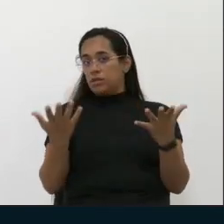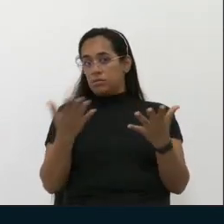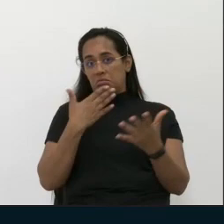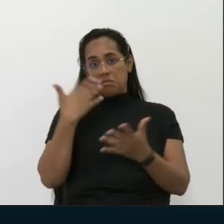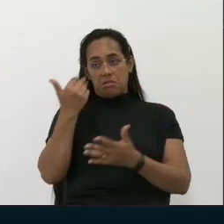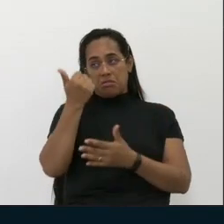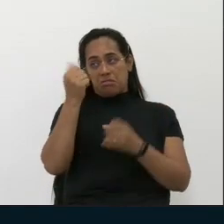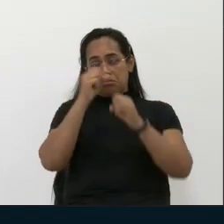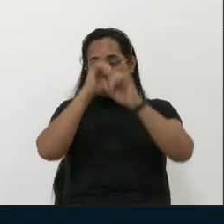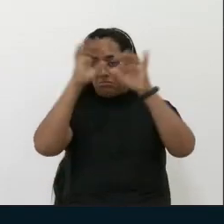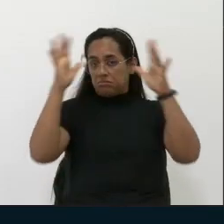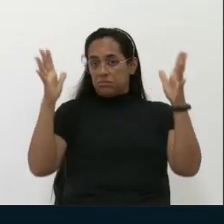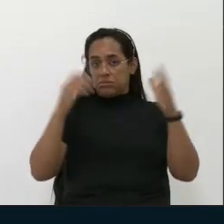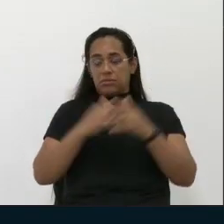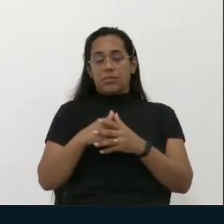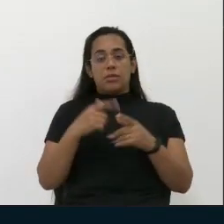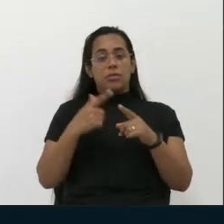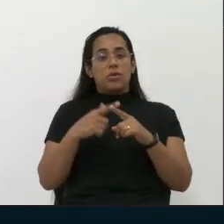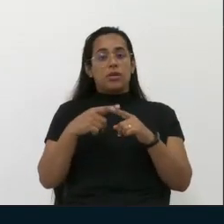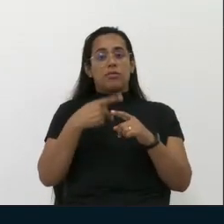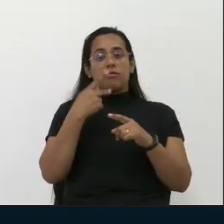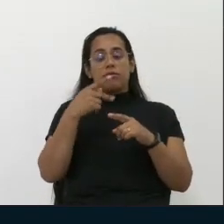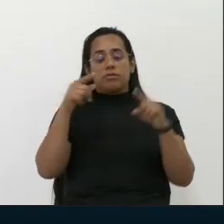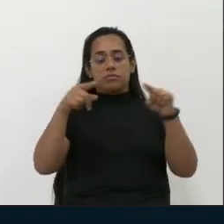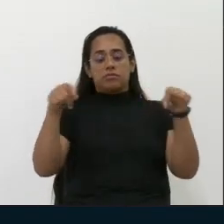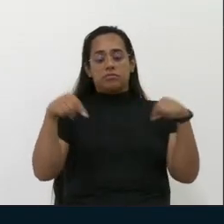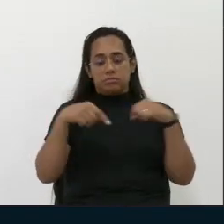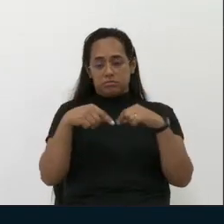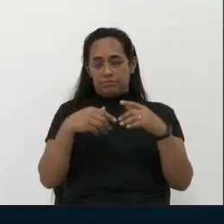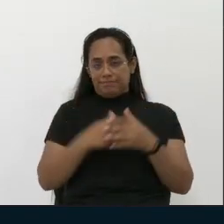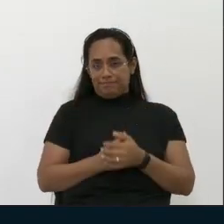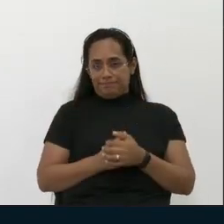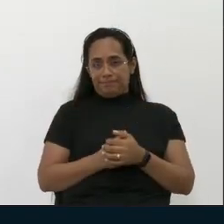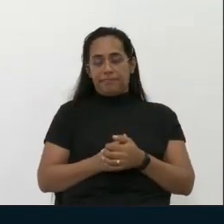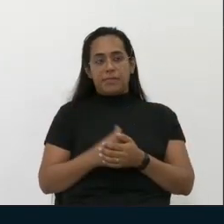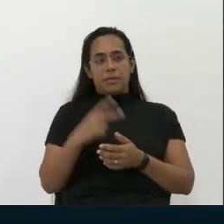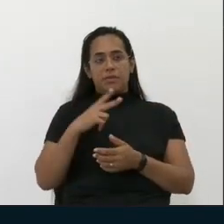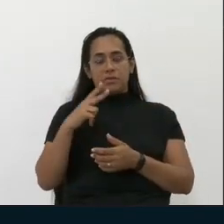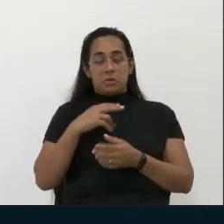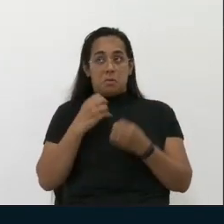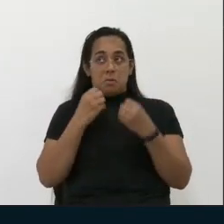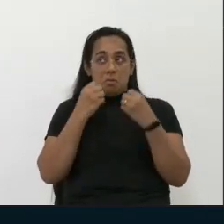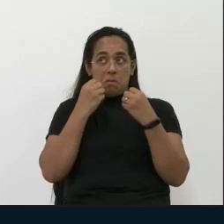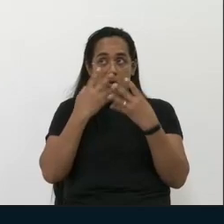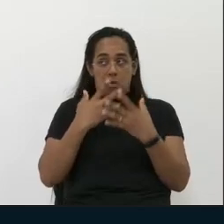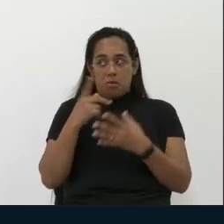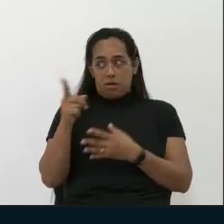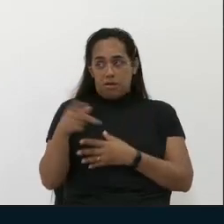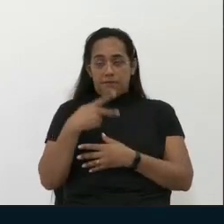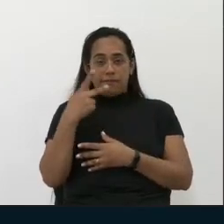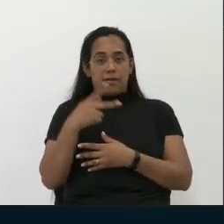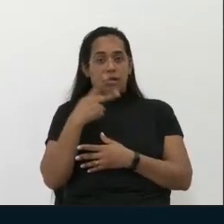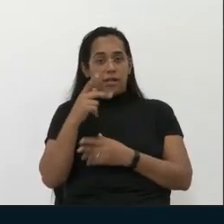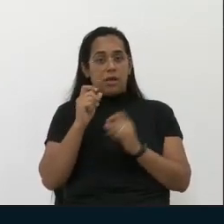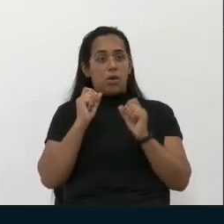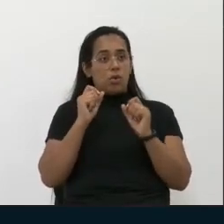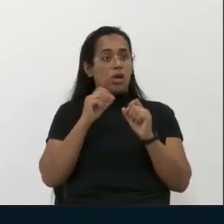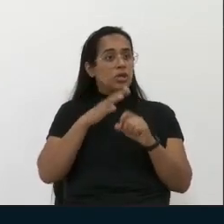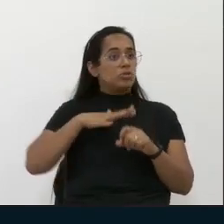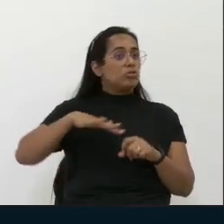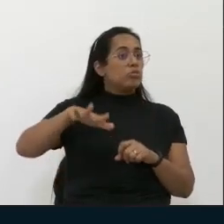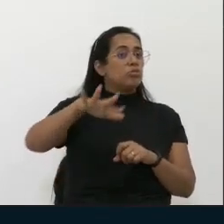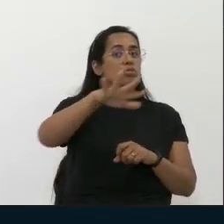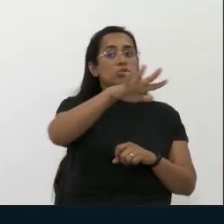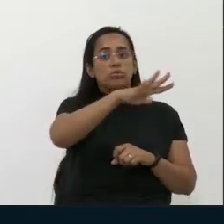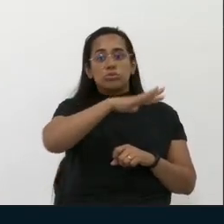dizendo do gabinete? Se a privatização fosse tão boa como o vereador Lauri está dizendo, os nossos gabinetes todos aqui a gente faria